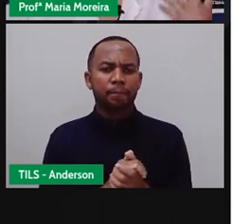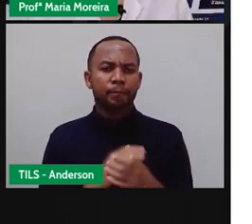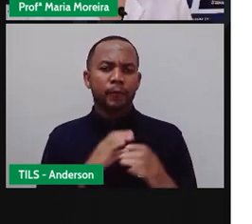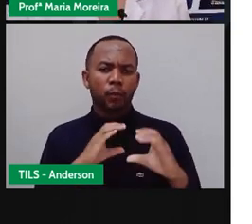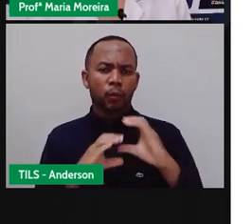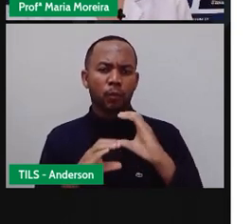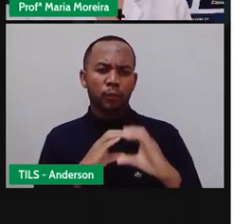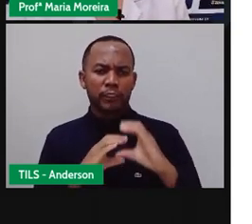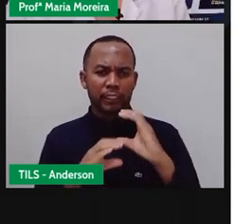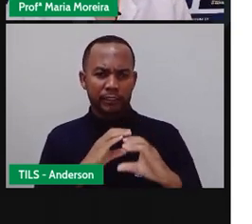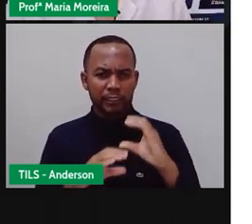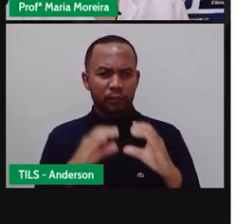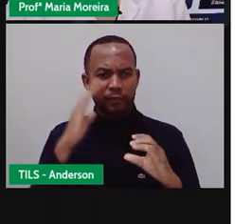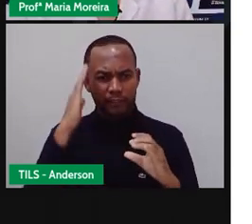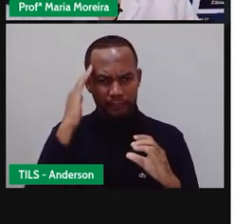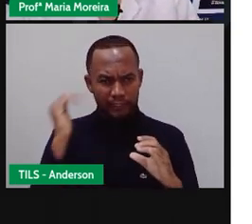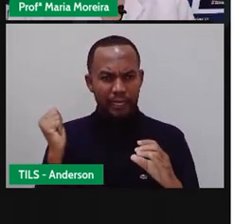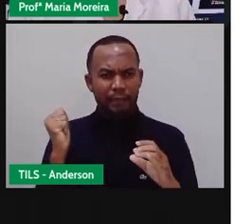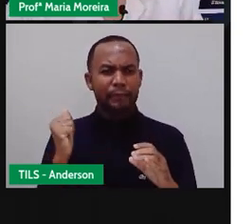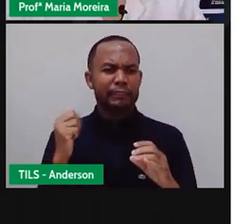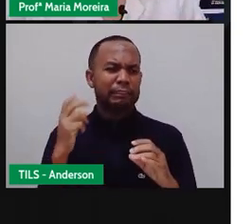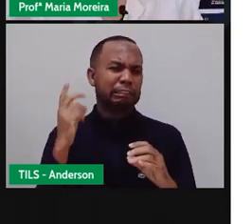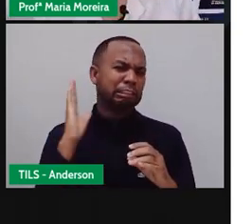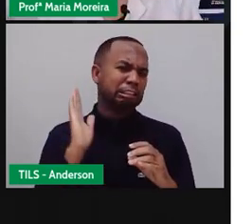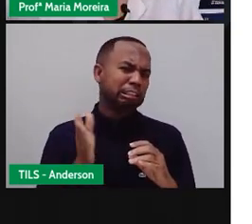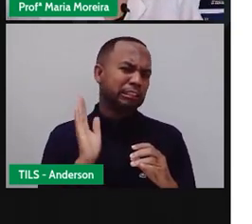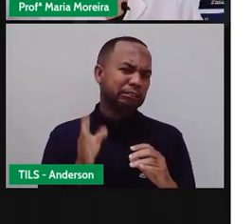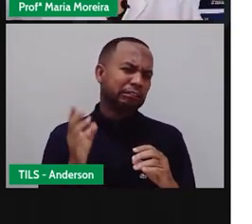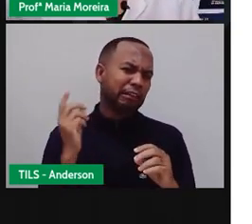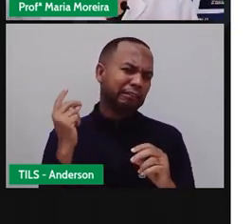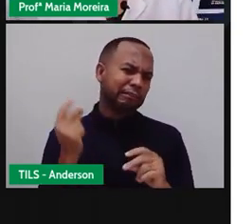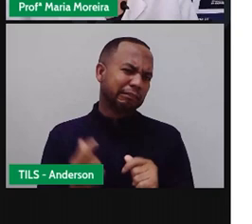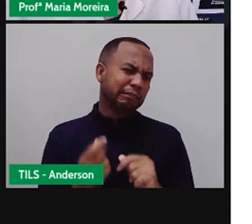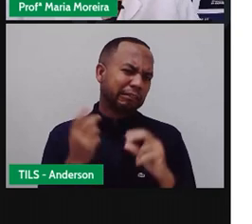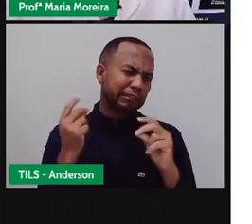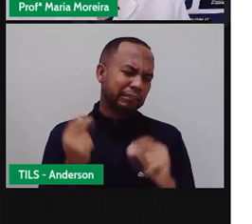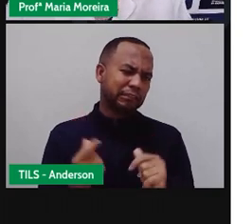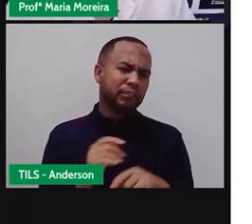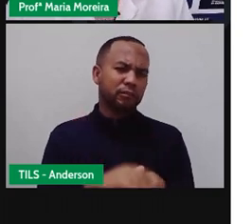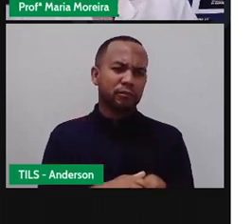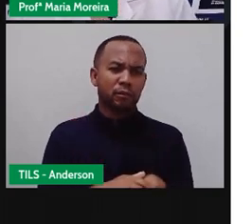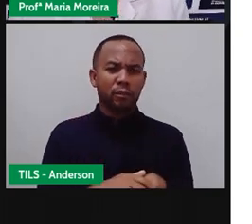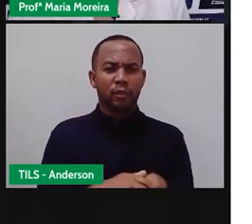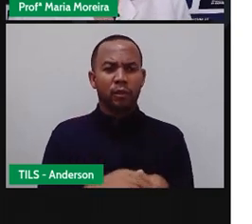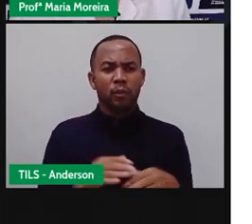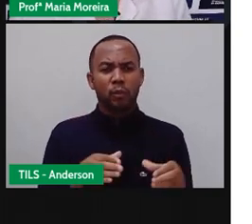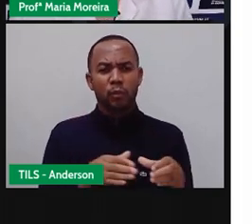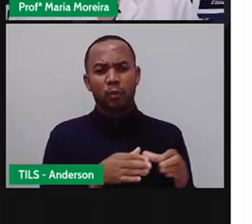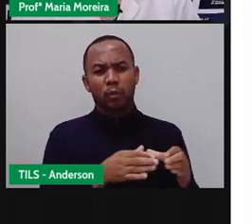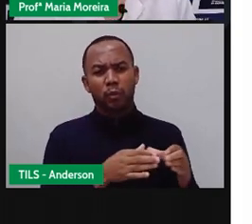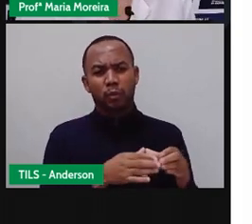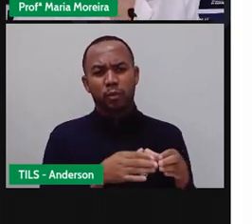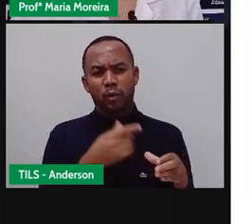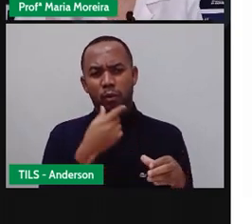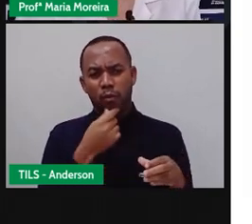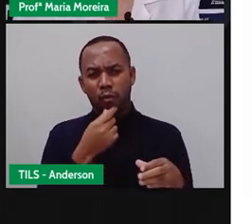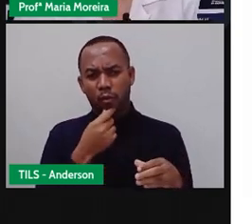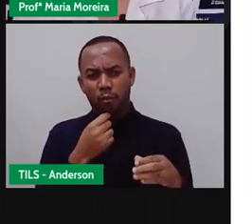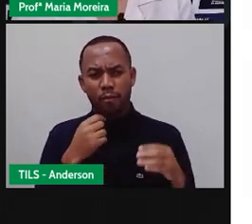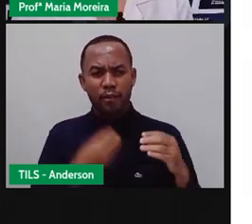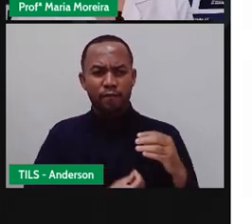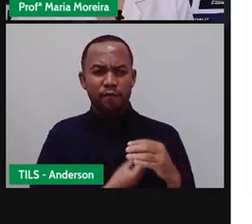comunicação a gente já sabe ela é muito antiga né Ela vem lá nos primórdios da humanidade com os homens né das